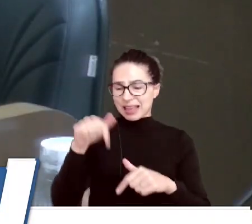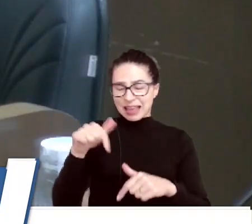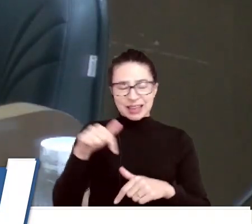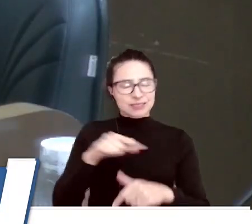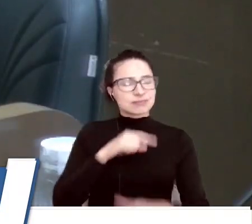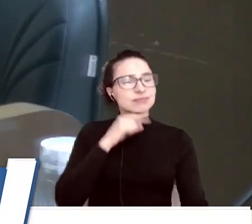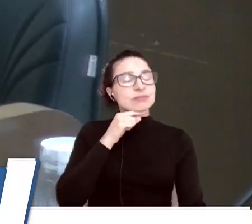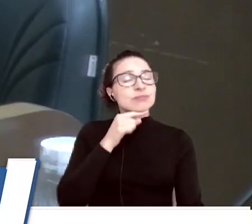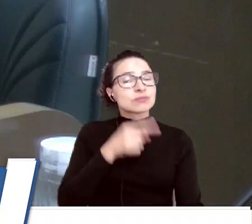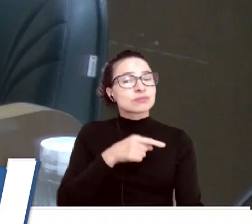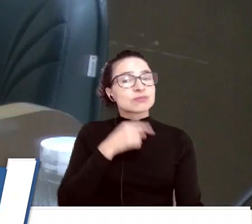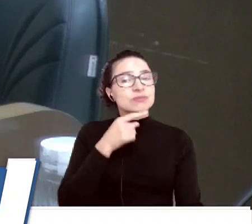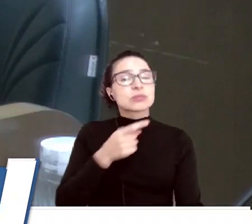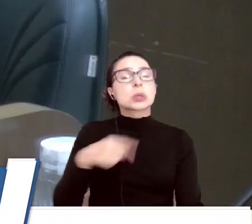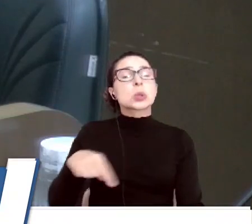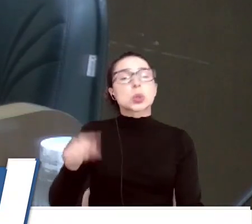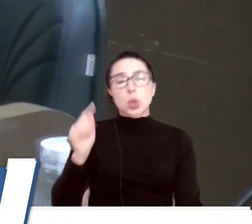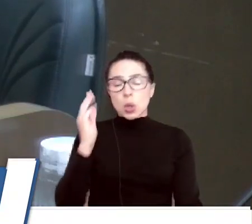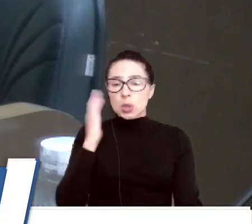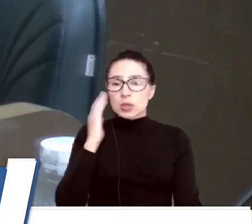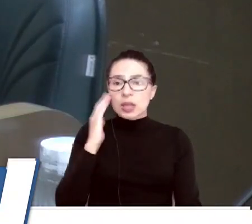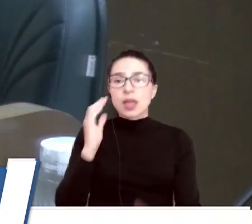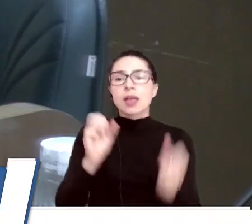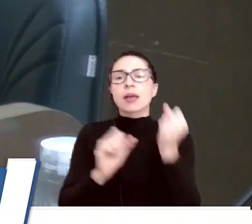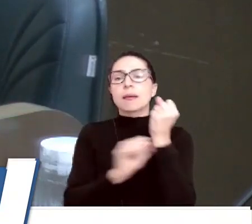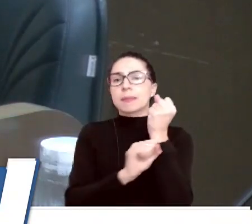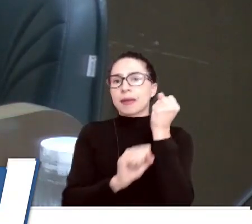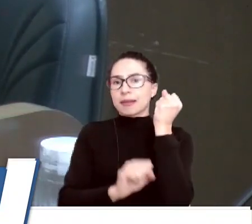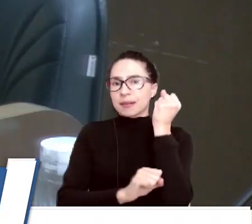funcionar. Nós sabemos aí que a Sabesp, ela tem